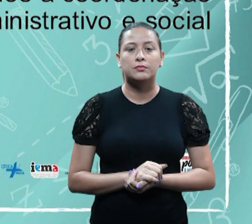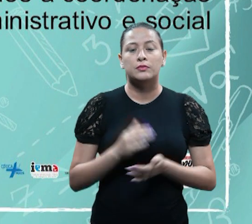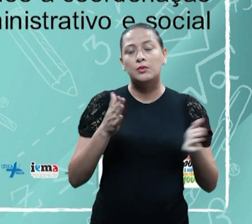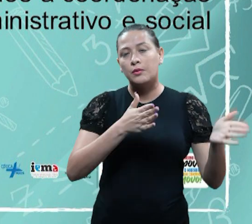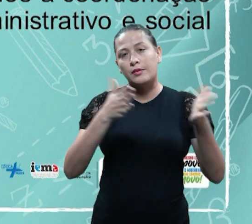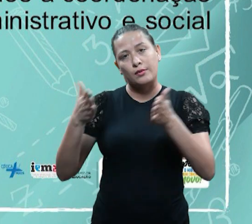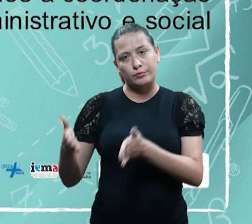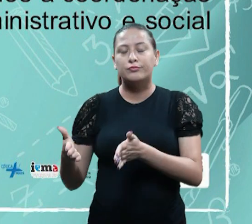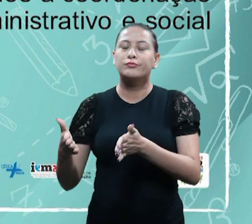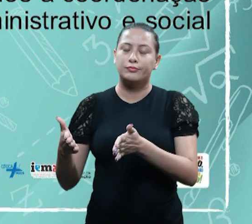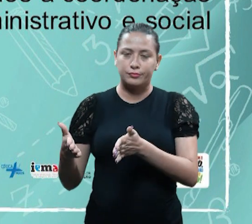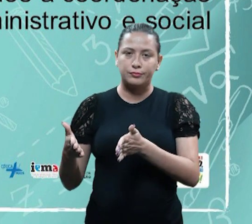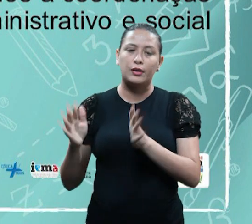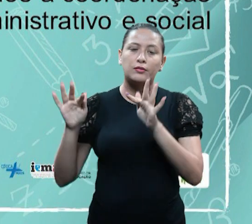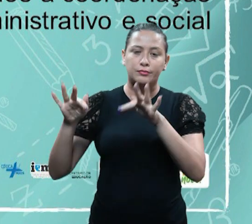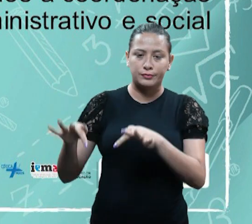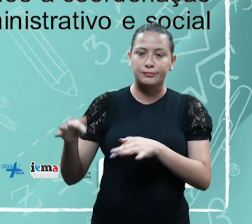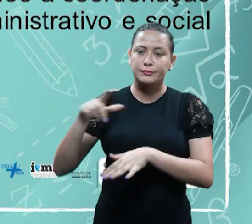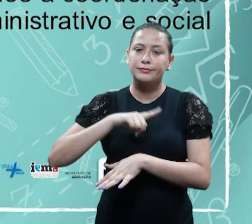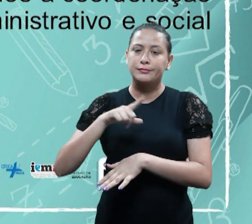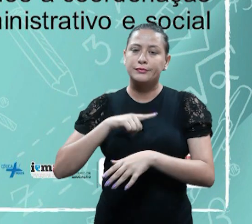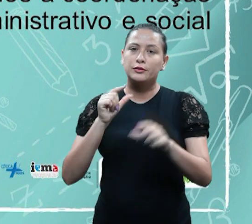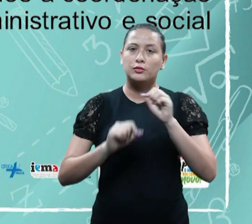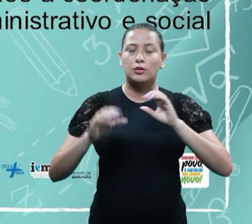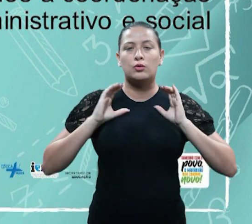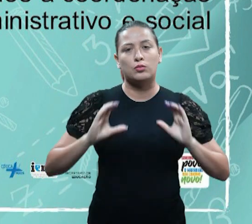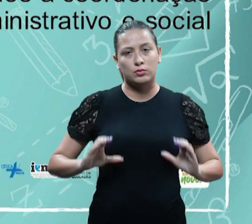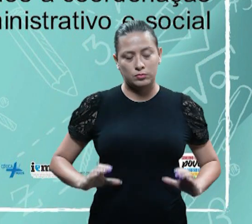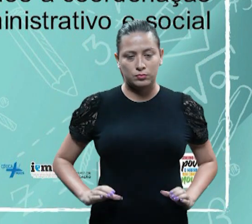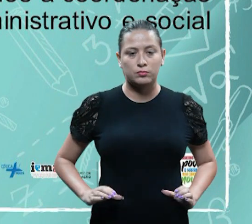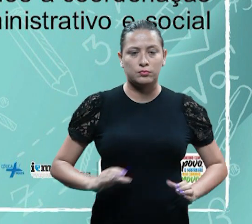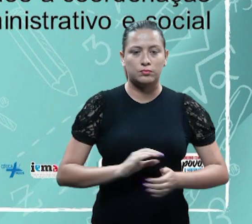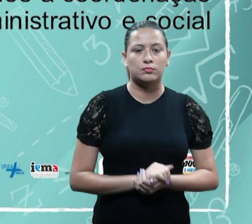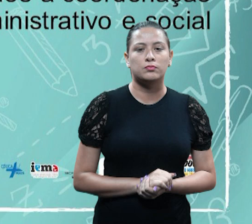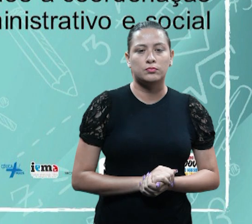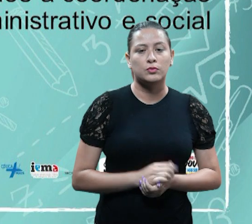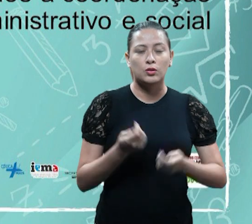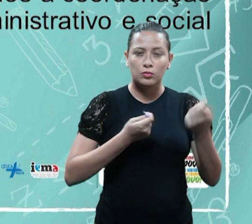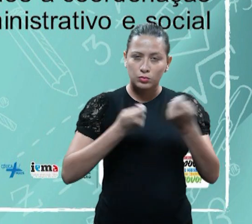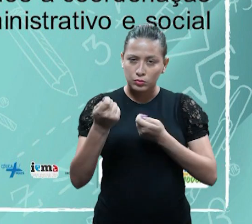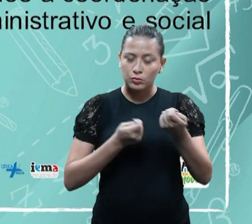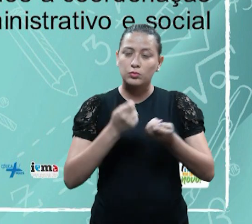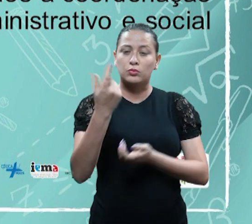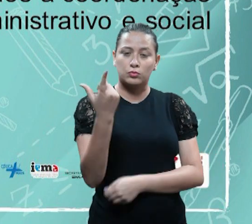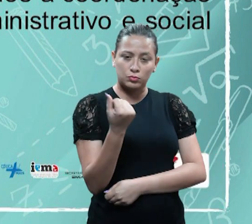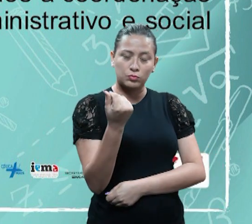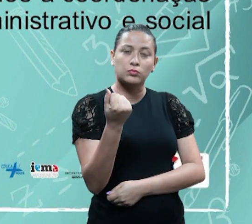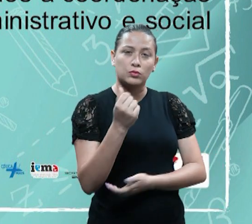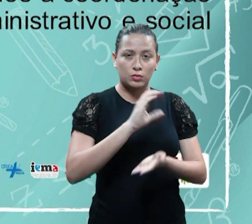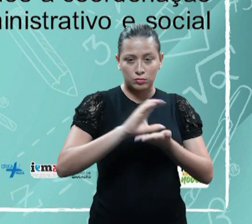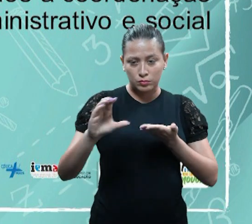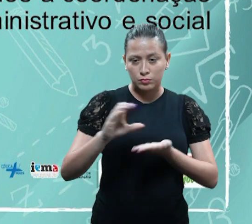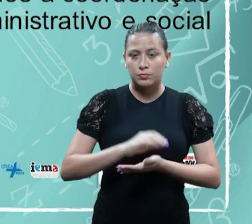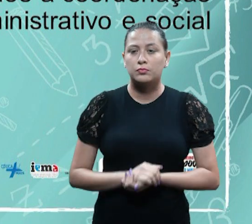né, na qual estão inseridos a coordenação executiva, e os controles financeiros,